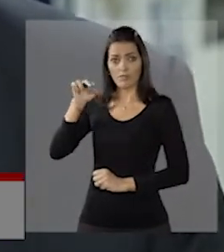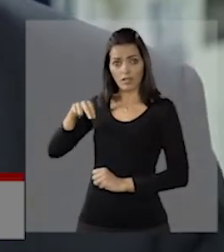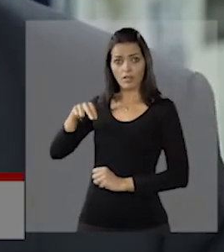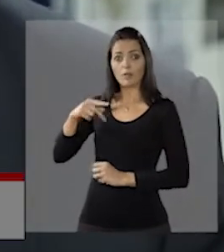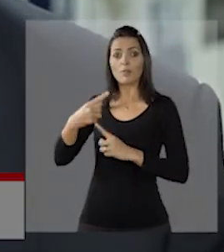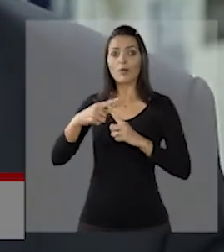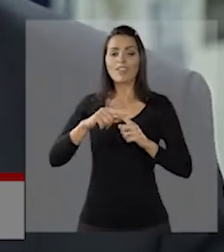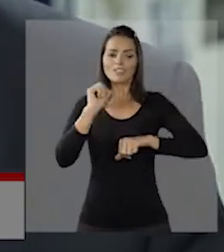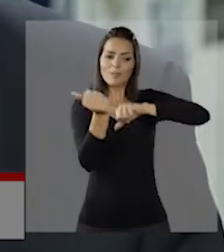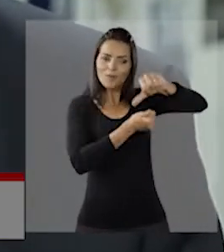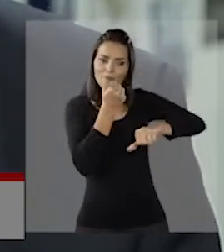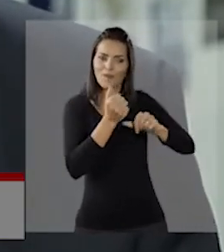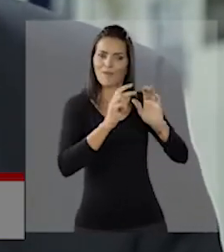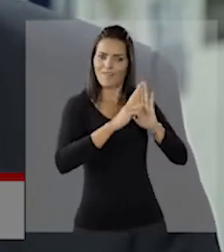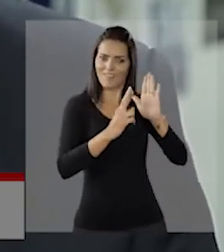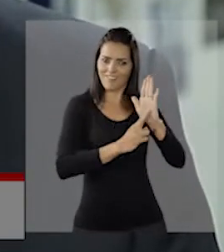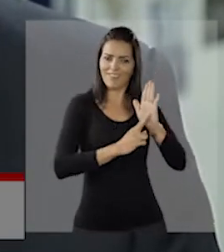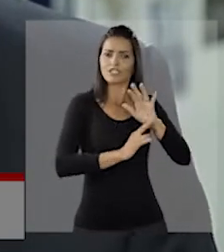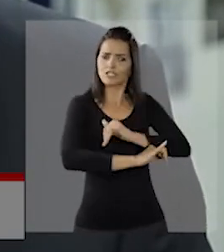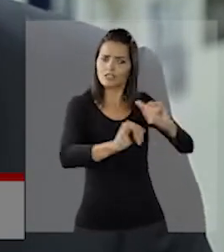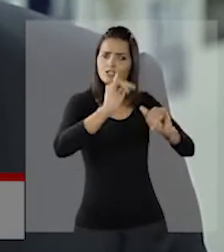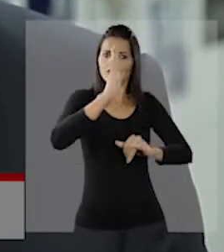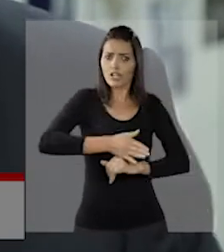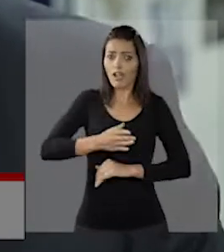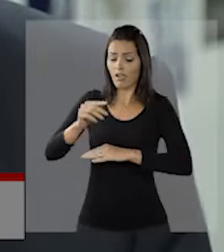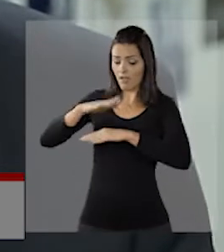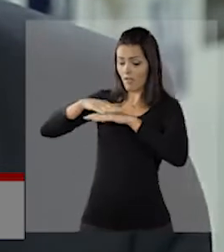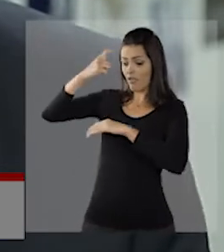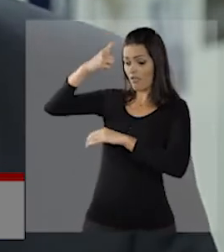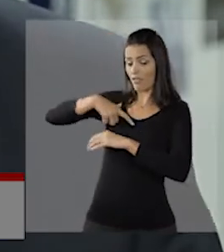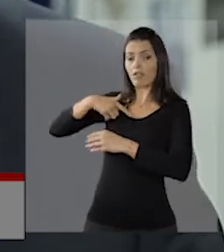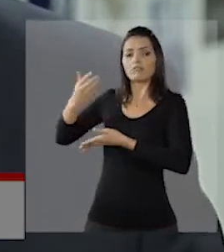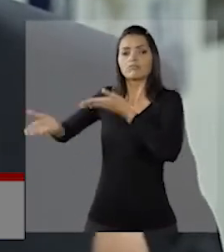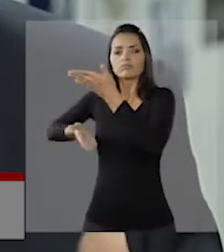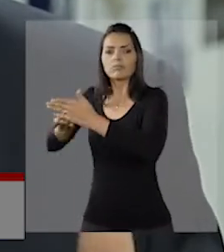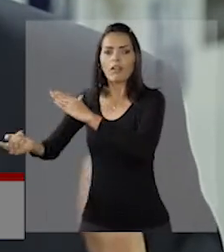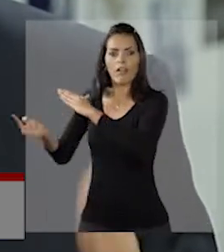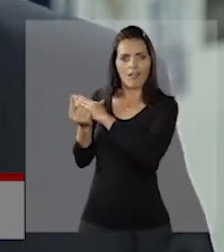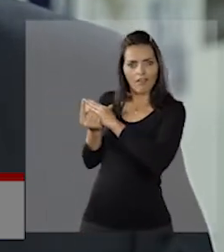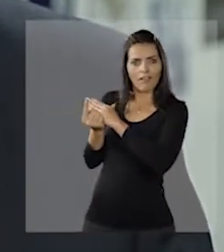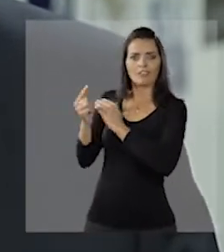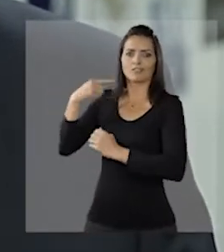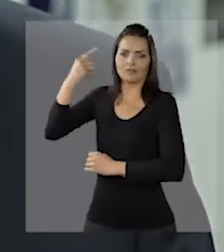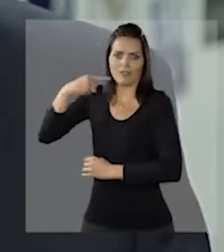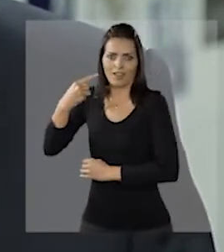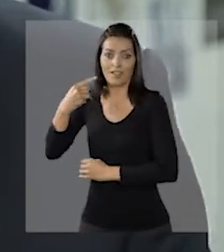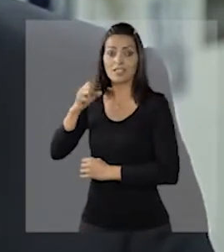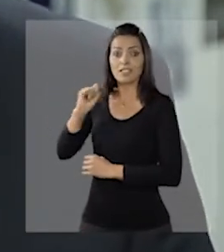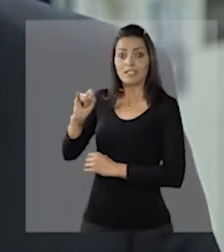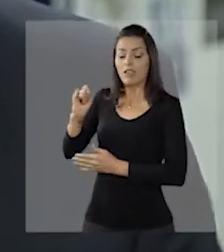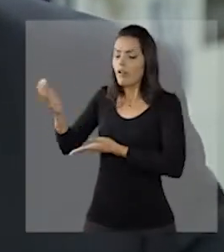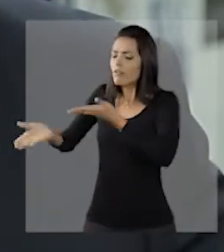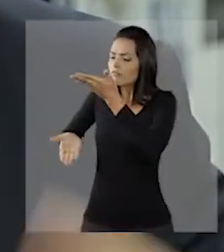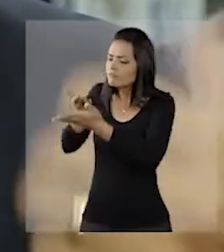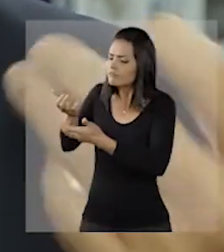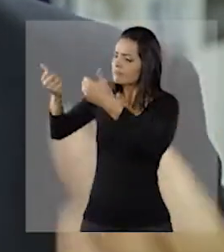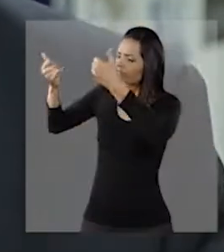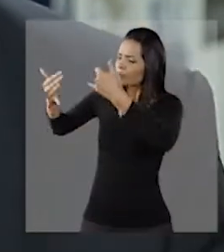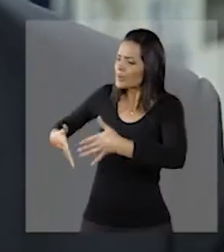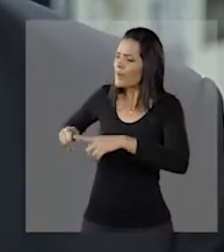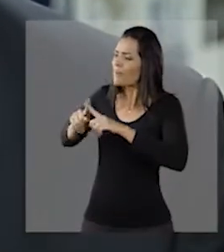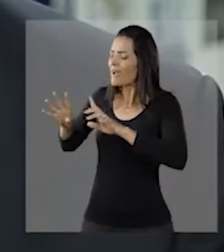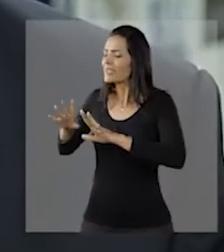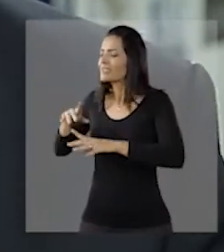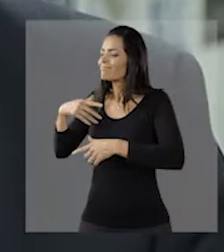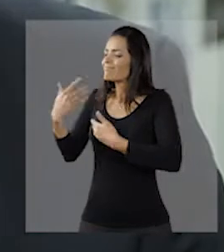por determinação e por portaria da Procuradoria-Geral da Fazenda Nacional, o procurador hoje é obrigado a atender o advogado. E se